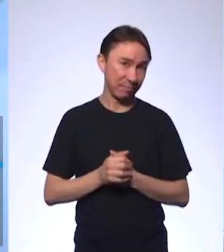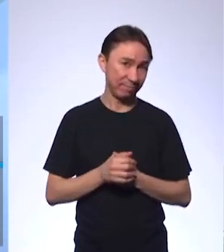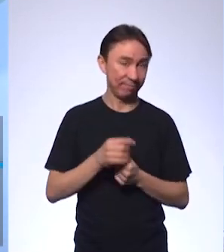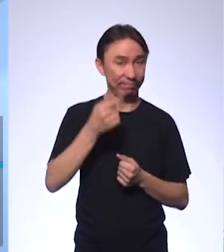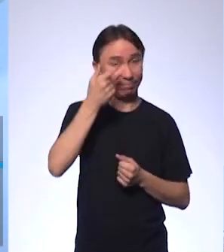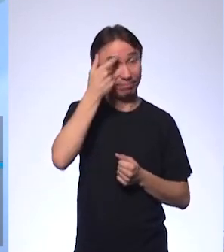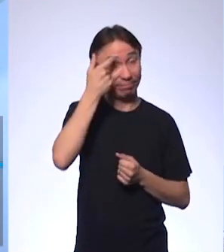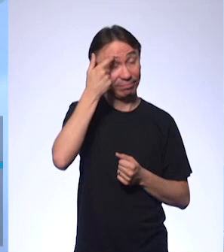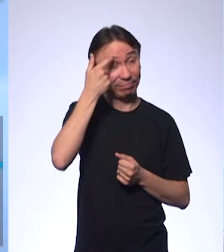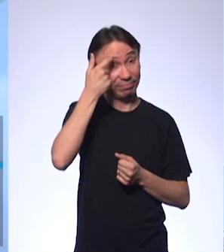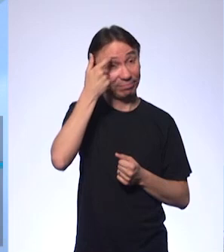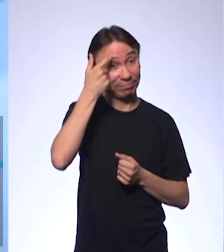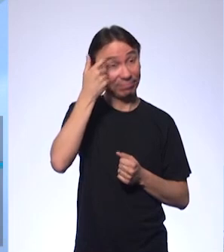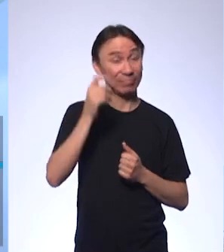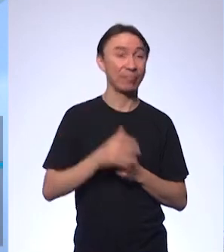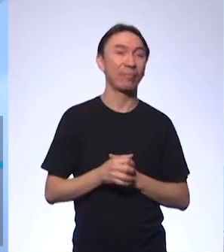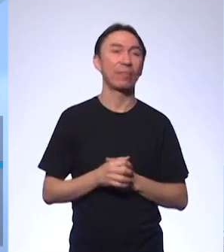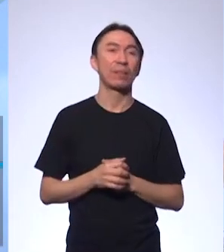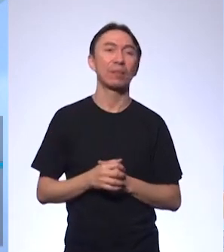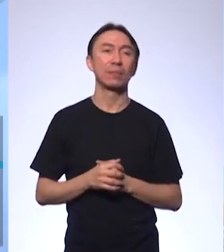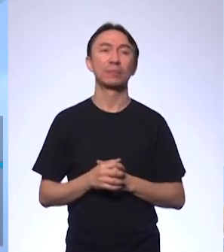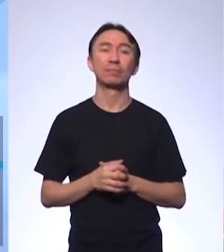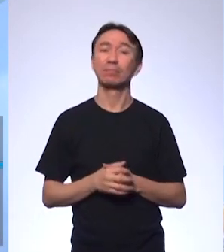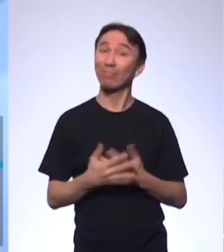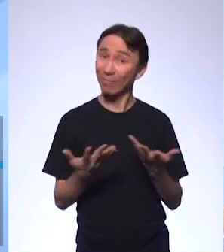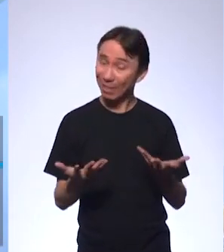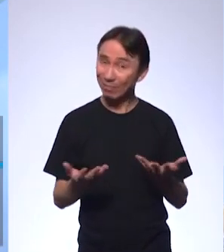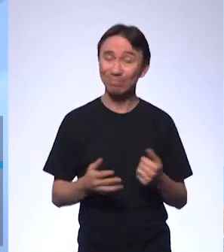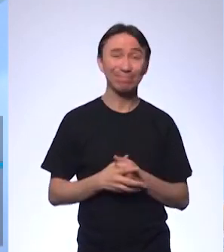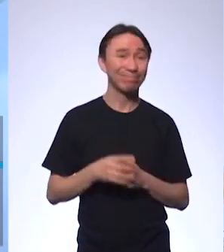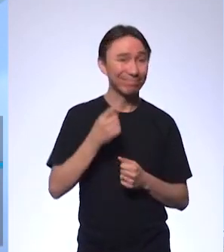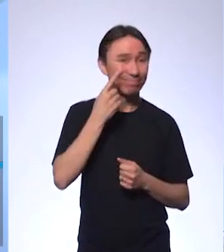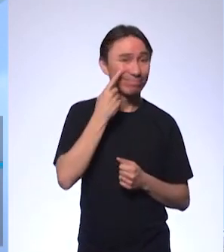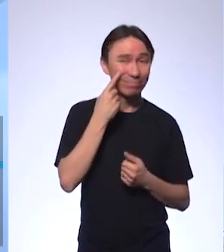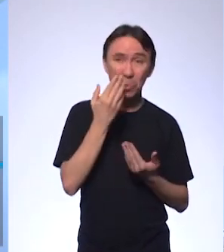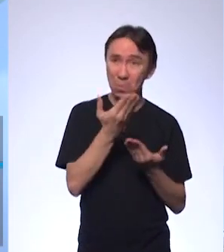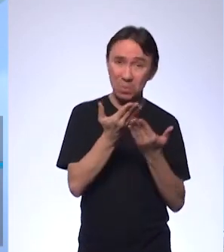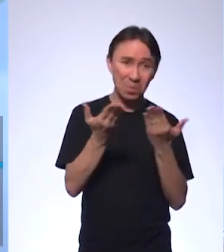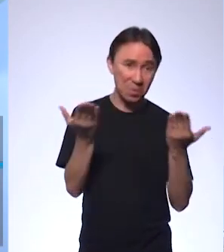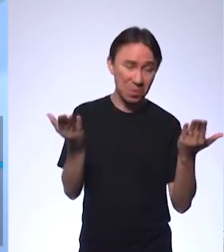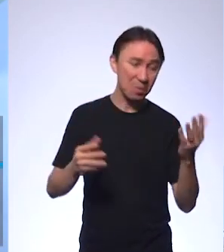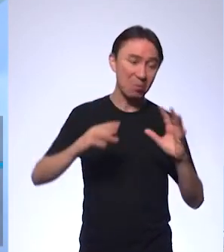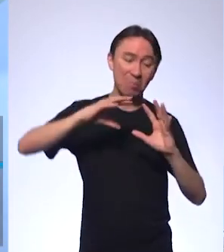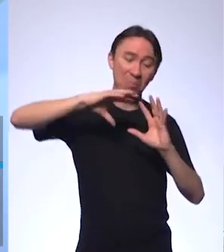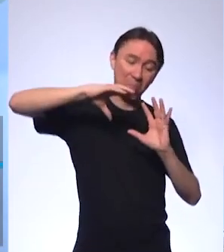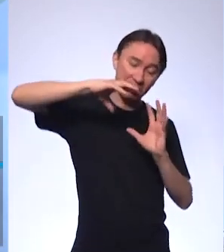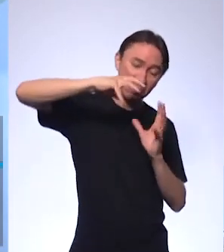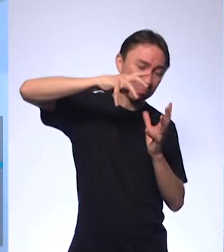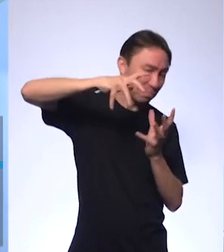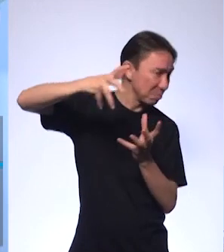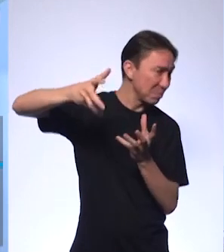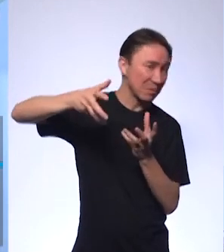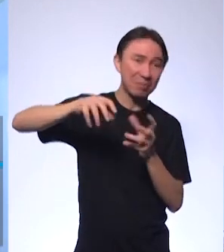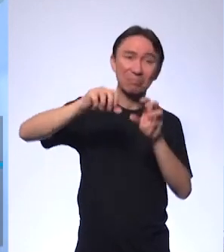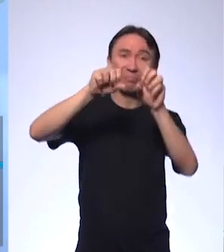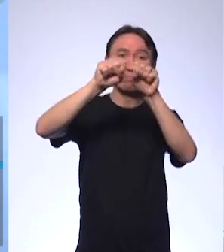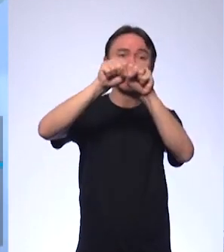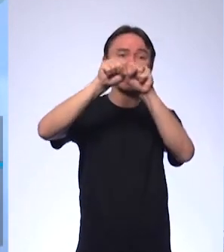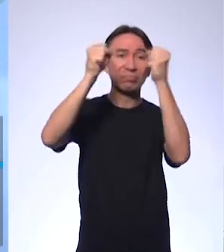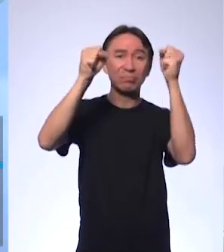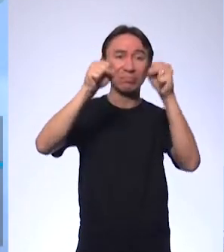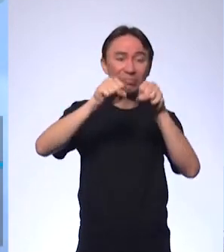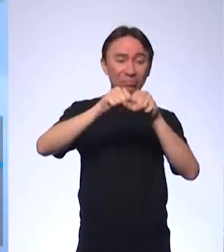ao longo dessa visão, o nosso planeta ele vem sendo destruído. Então, a gente precisa entender